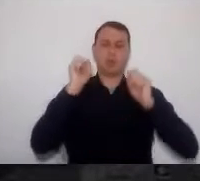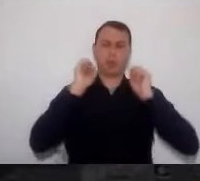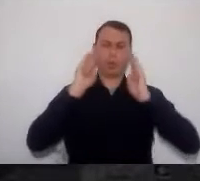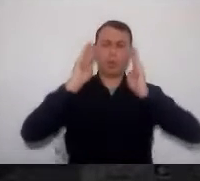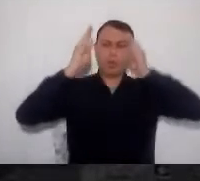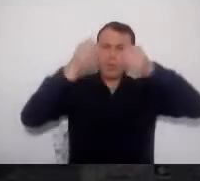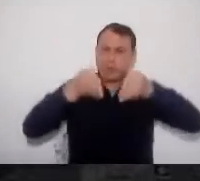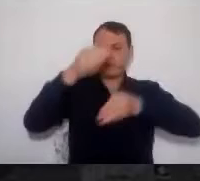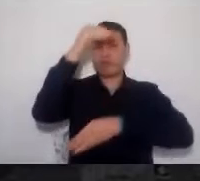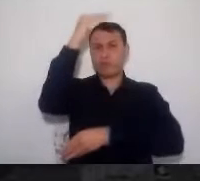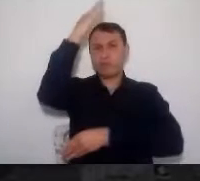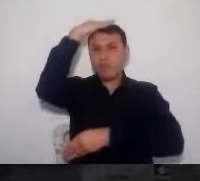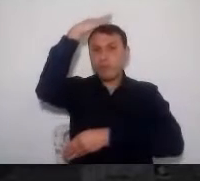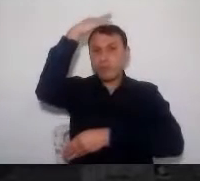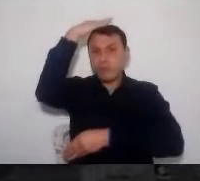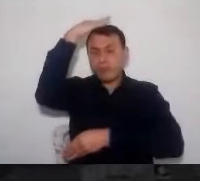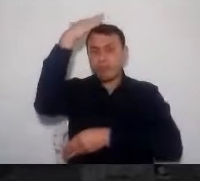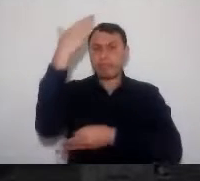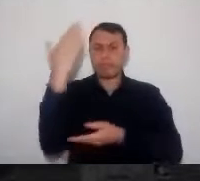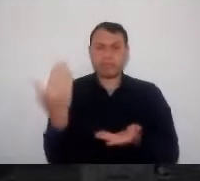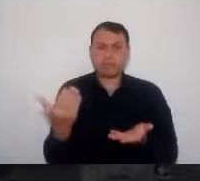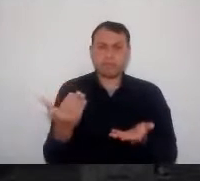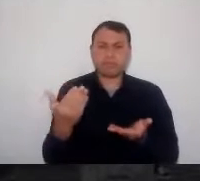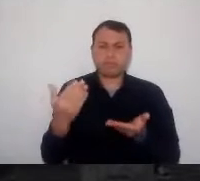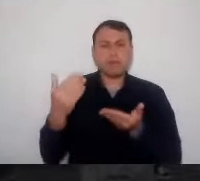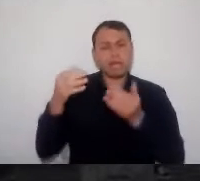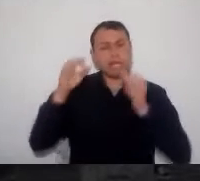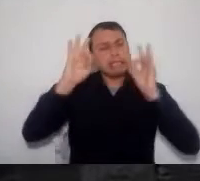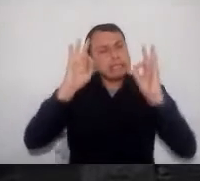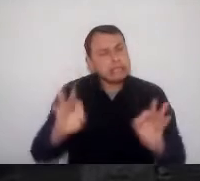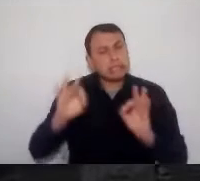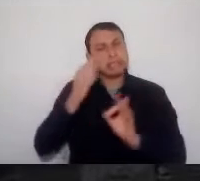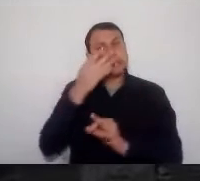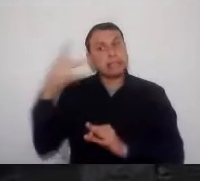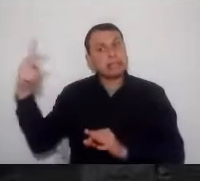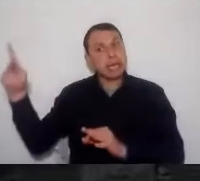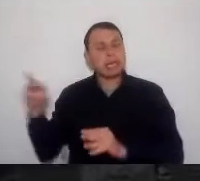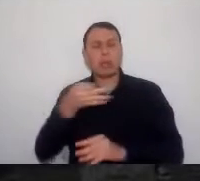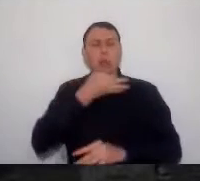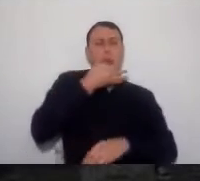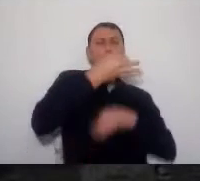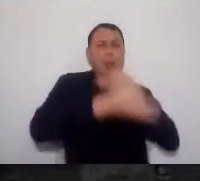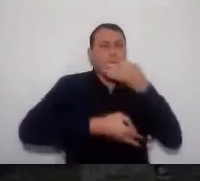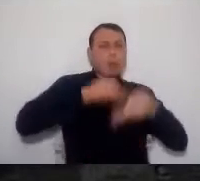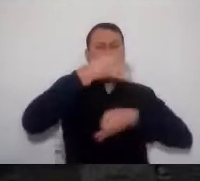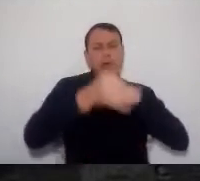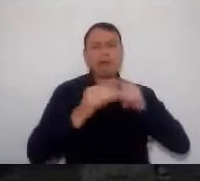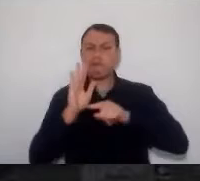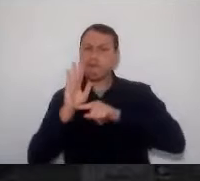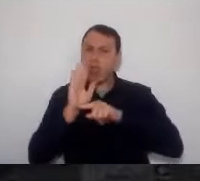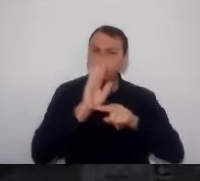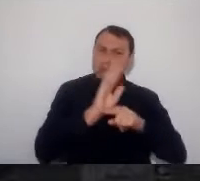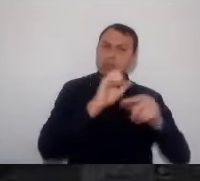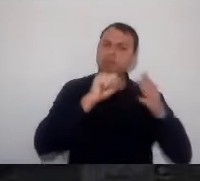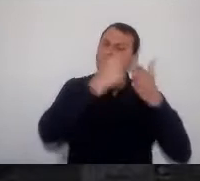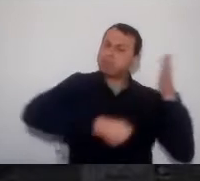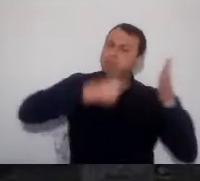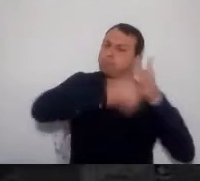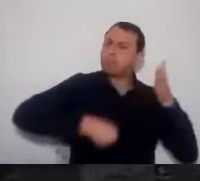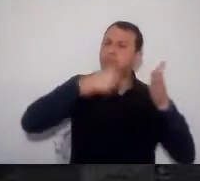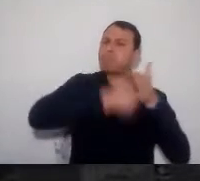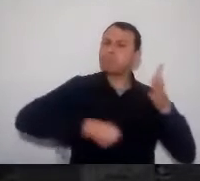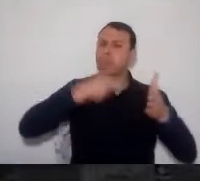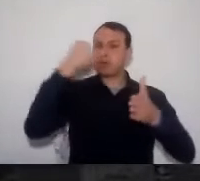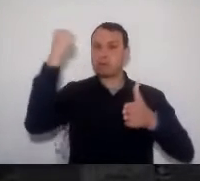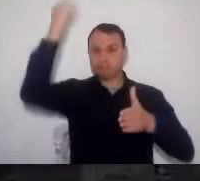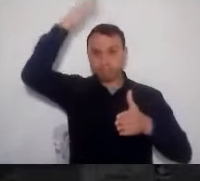vai fortalecer para que a gente consiga construir também aqui uma estratégia de luta no Paraná que reconquiste o